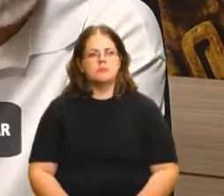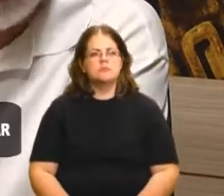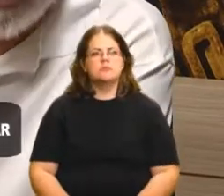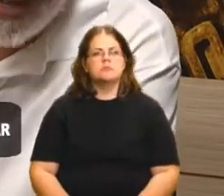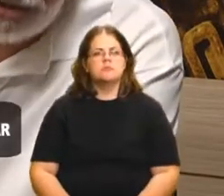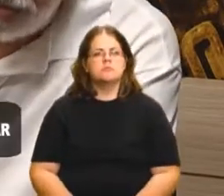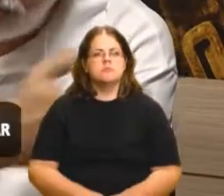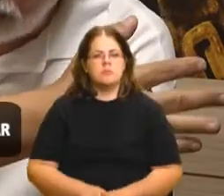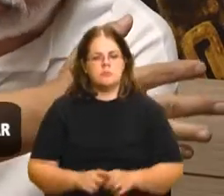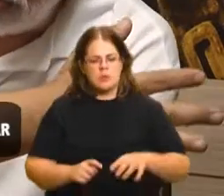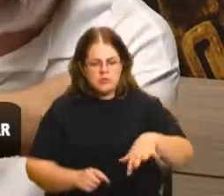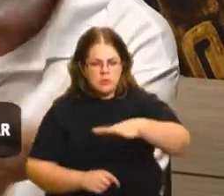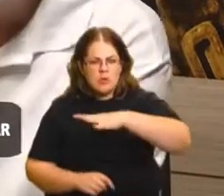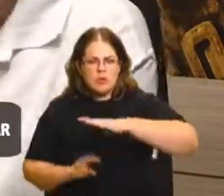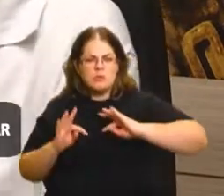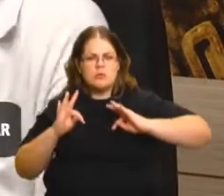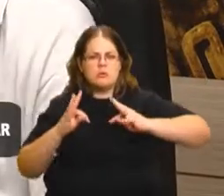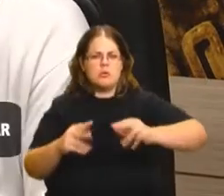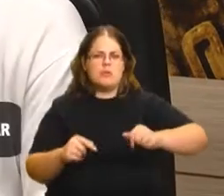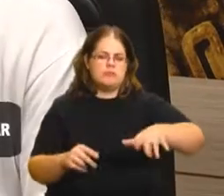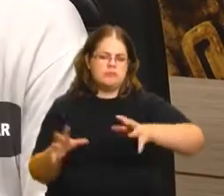Eles simplesmente caçam todo mundo